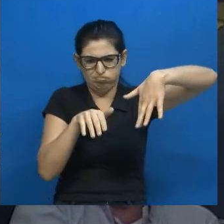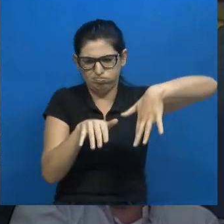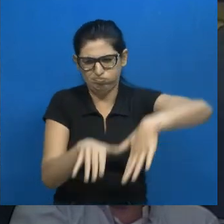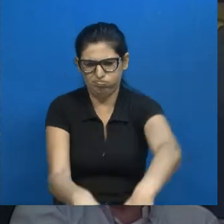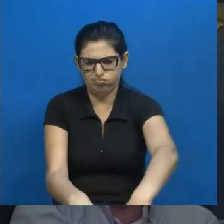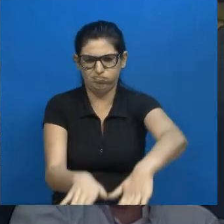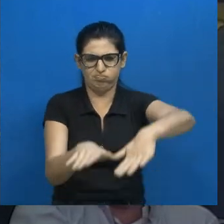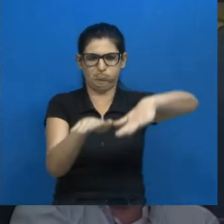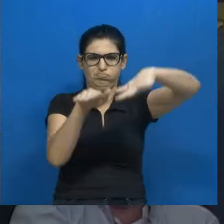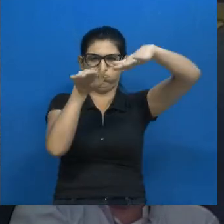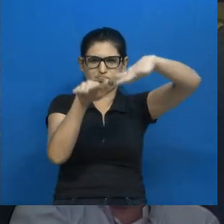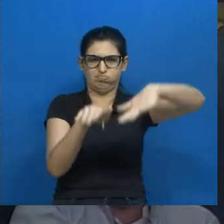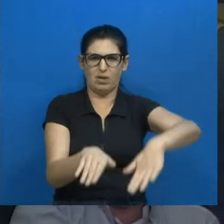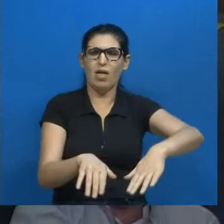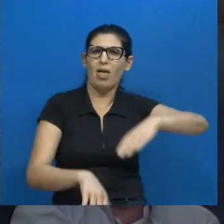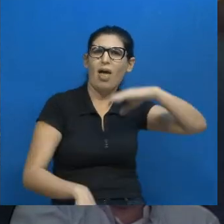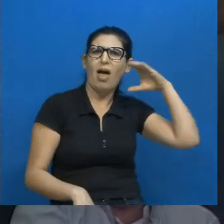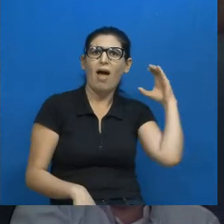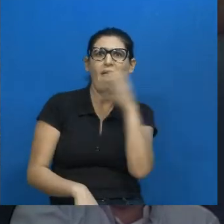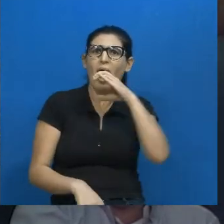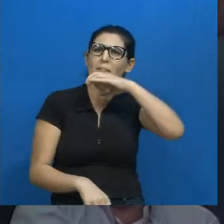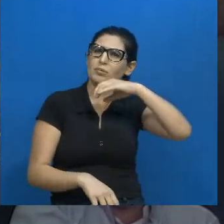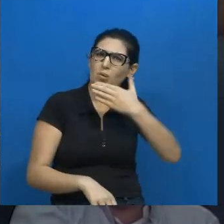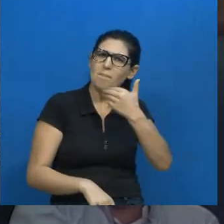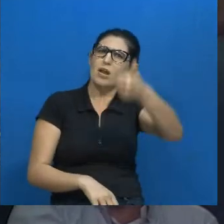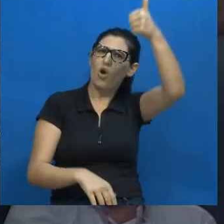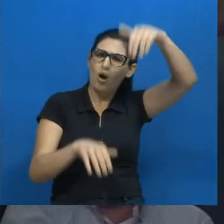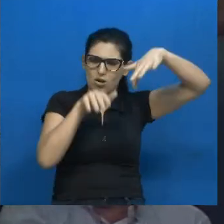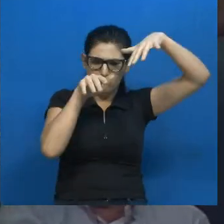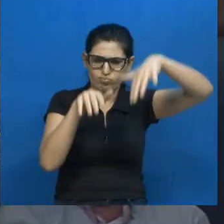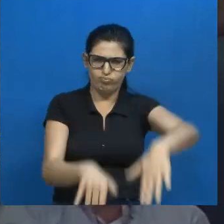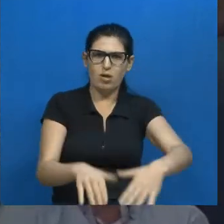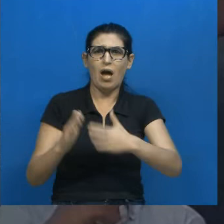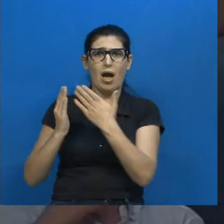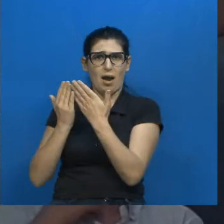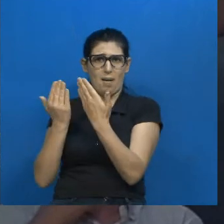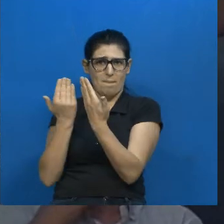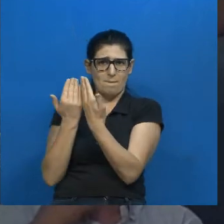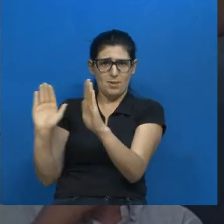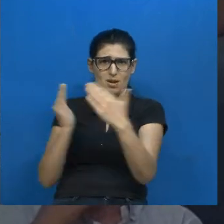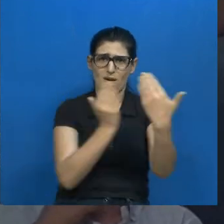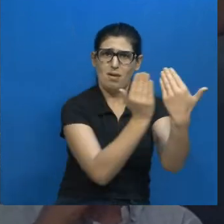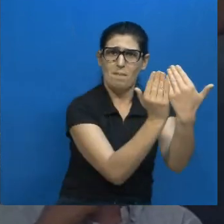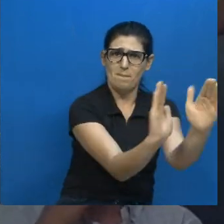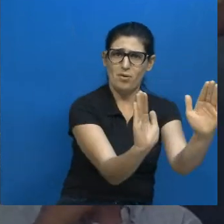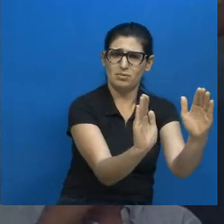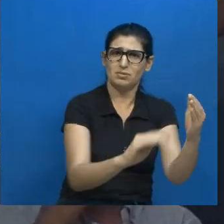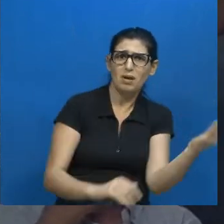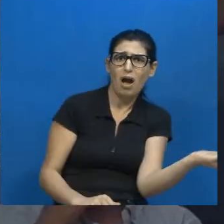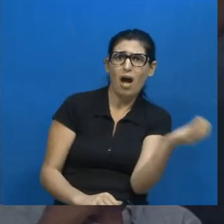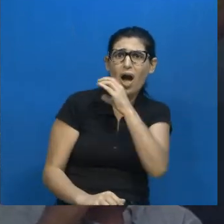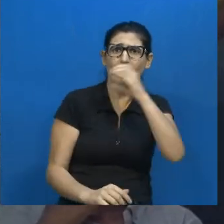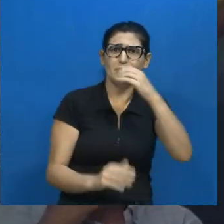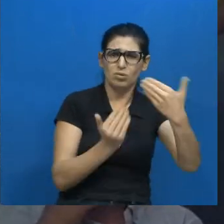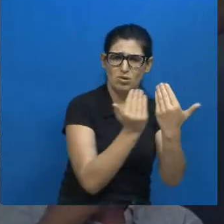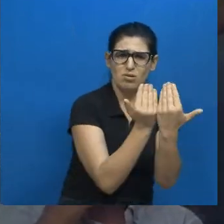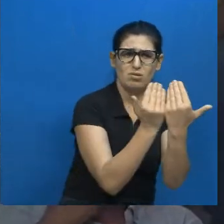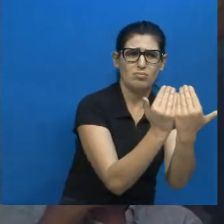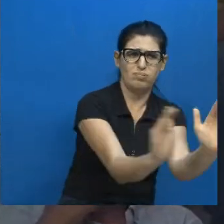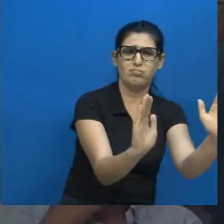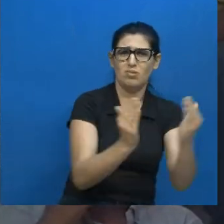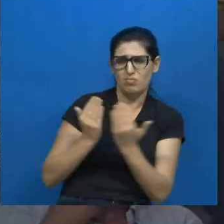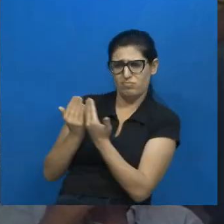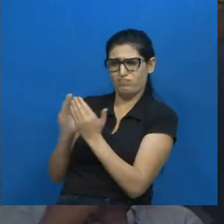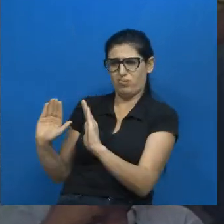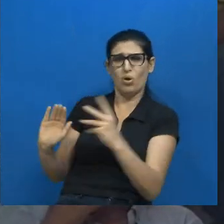rápido, mais ágil seria para as linhas. Abriu as 2 linhas ali, as 2 portas, embarque rápido, o ônibus segue